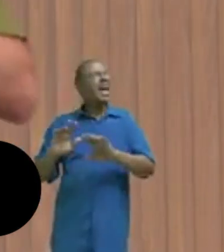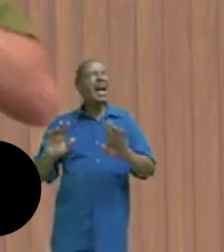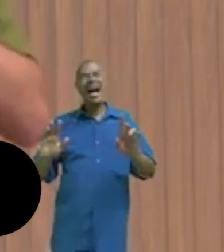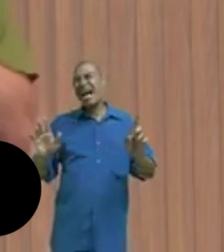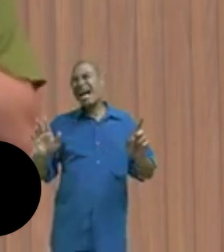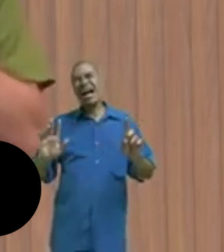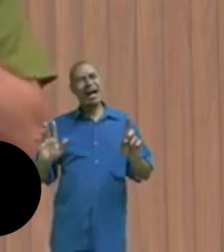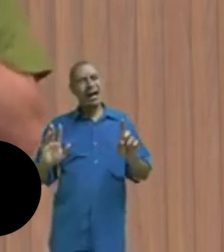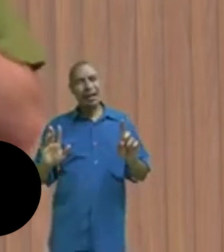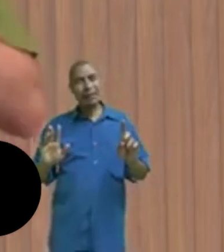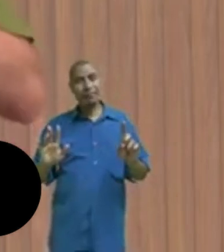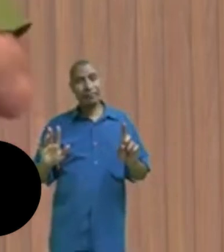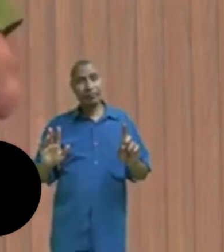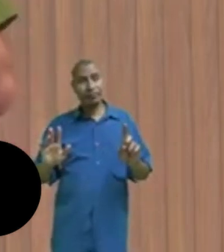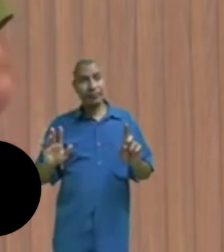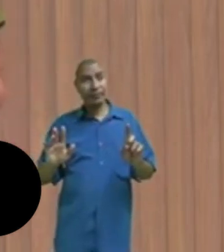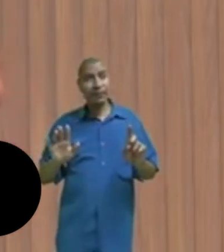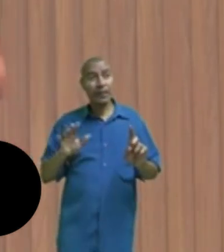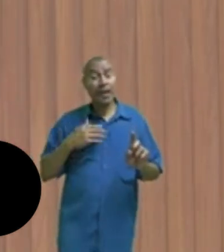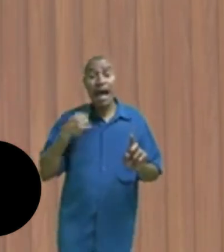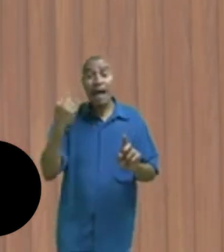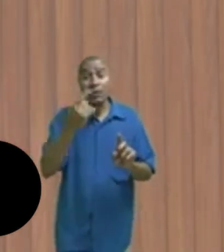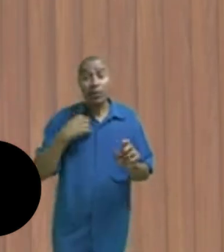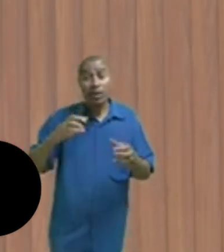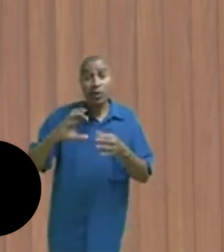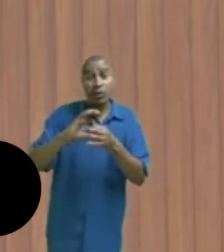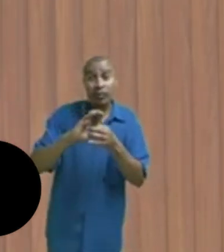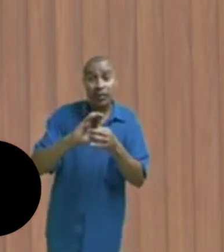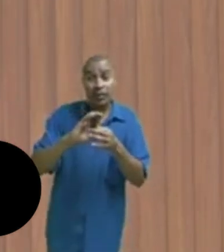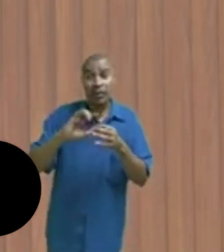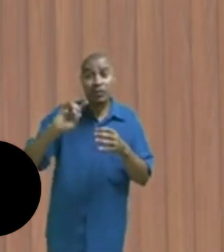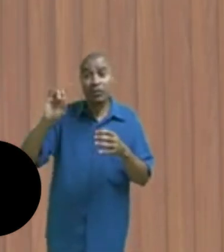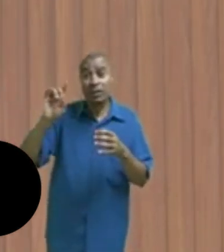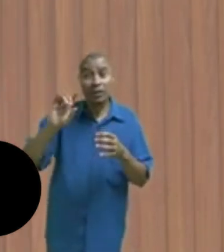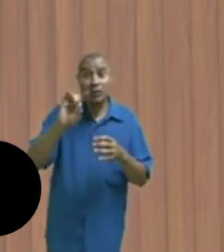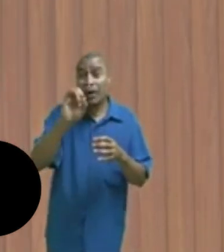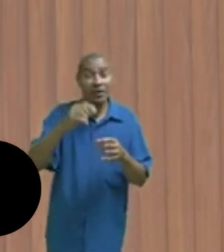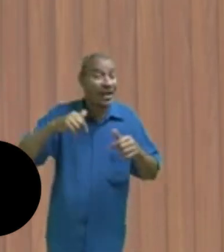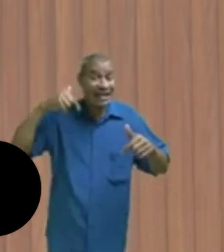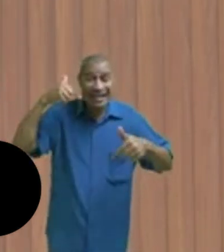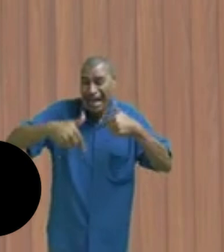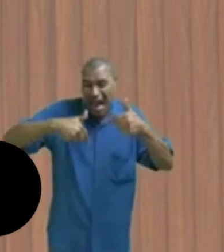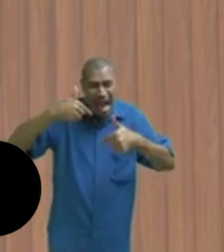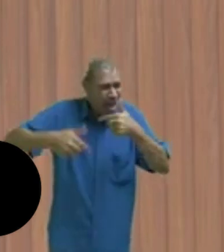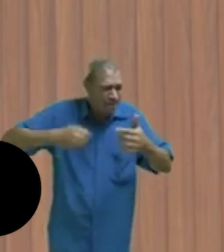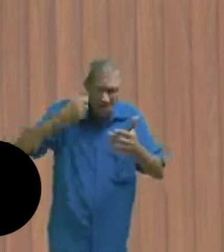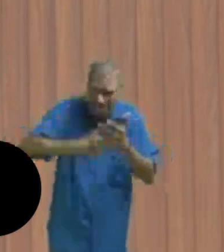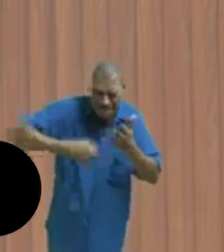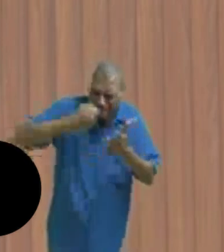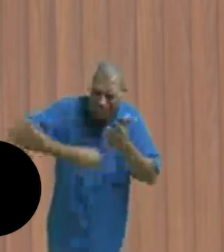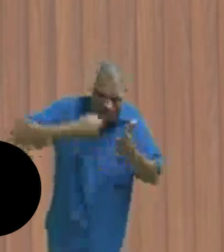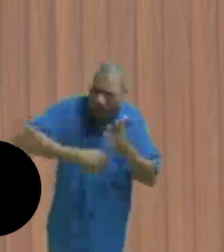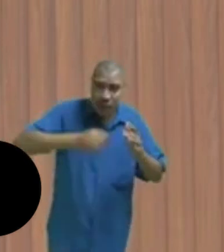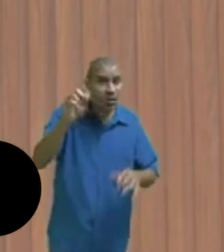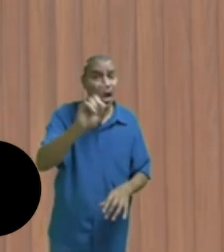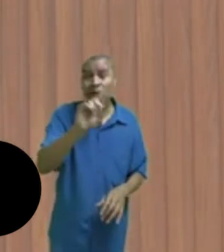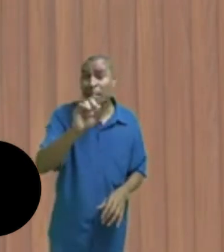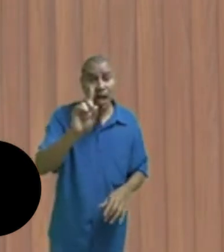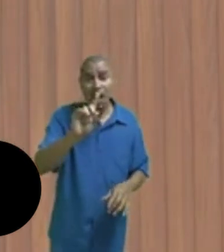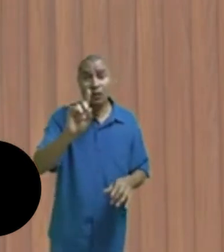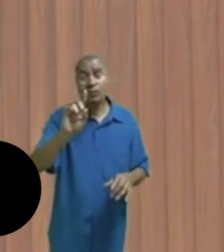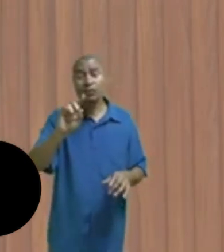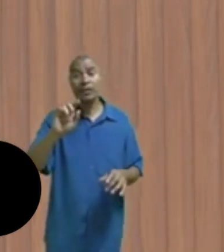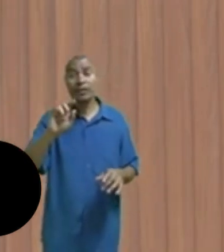Deus tivesse vinculada a trabalho, a dedicação, a serviço, a mérito, a comprometimento, a